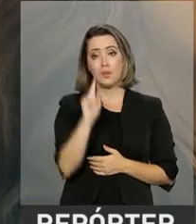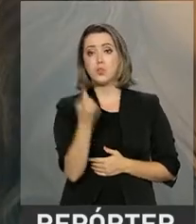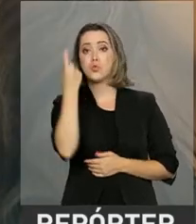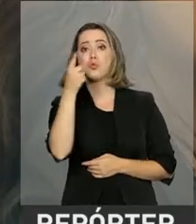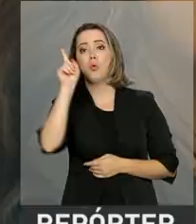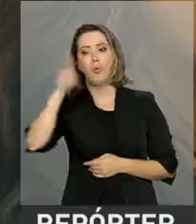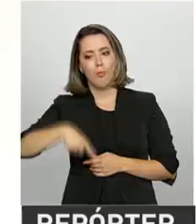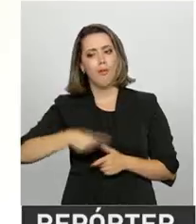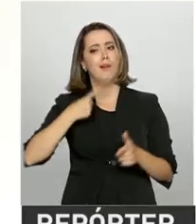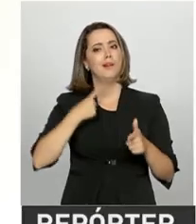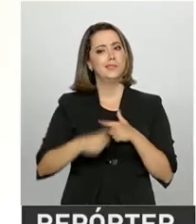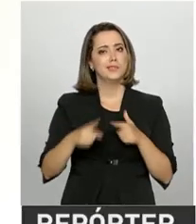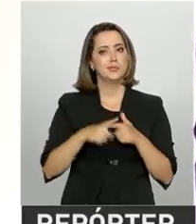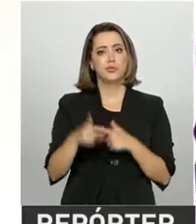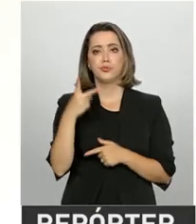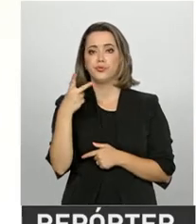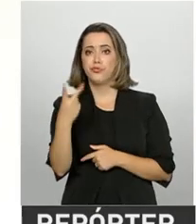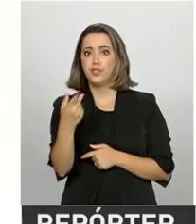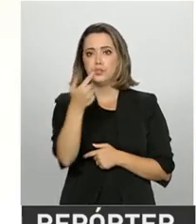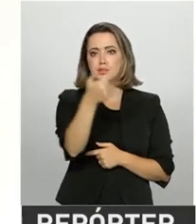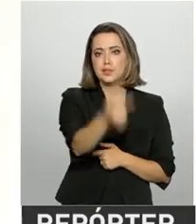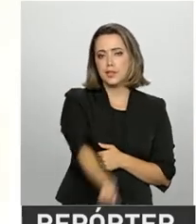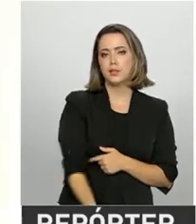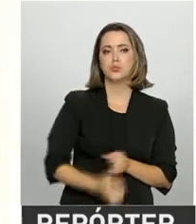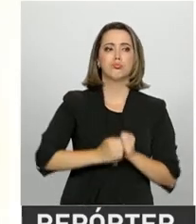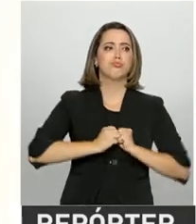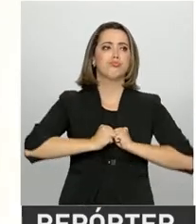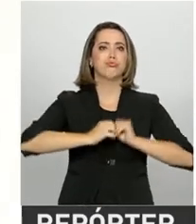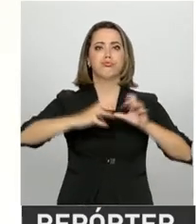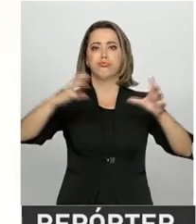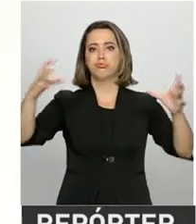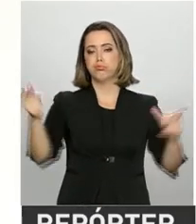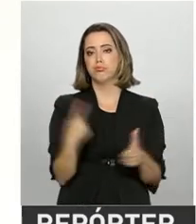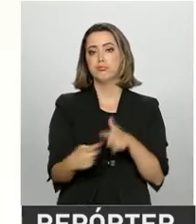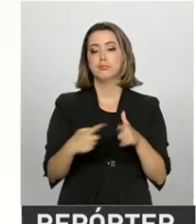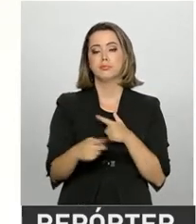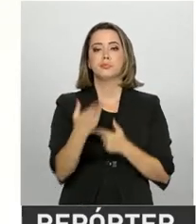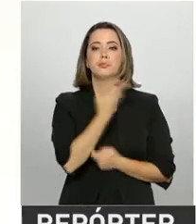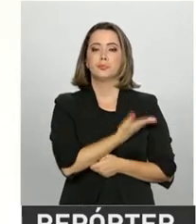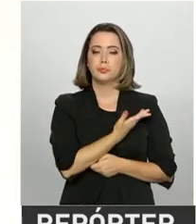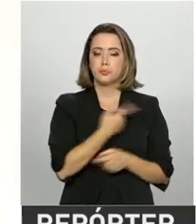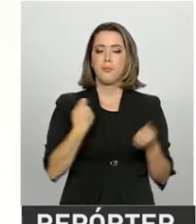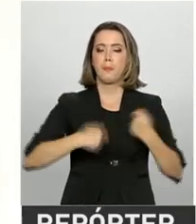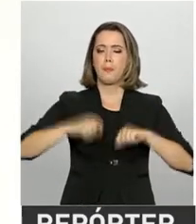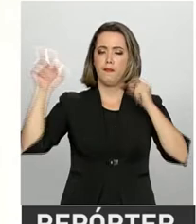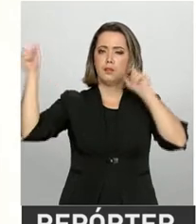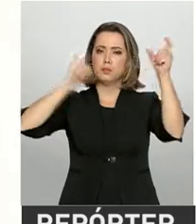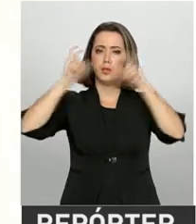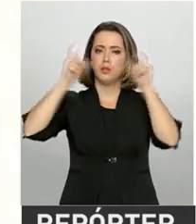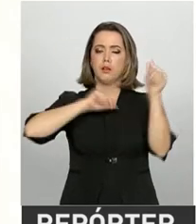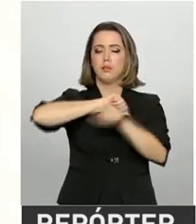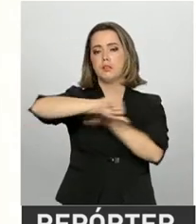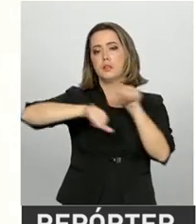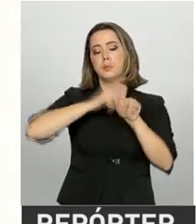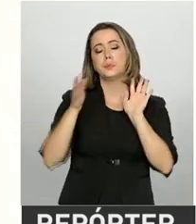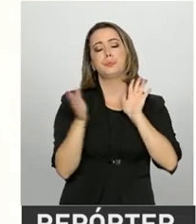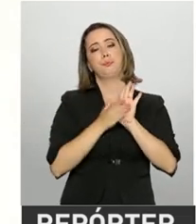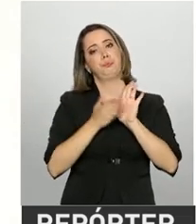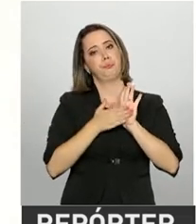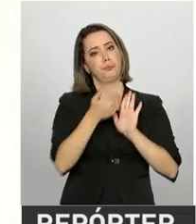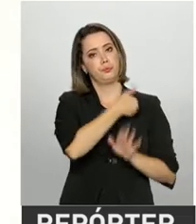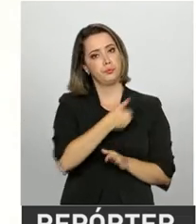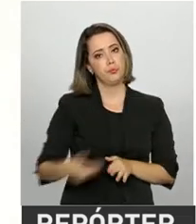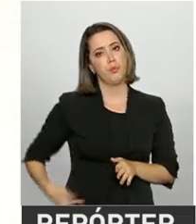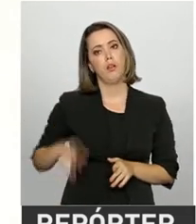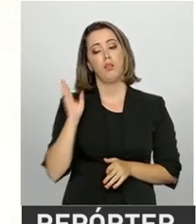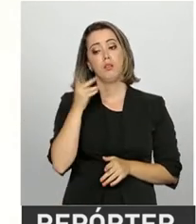de 27 o secretário de reforma da previdência marcelo caetano e alertou que as mudanças propostas pelo governo que segue em